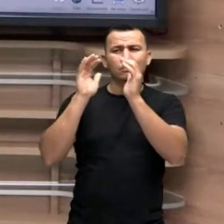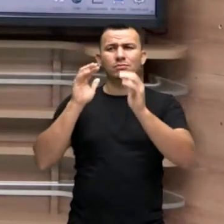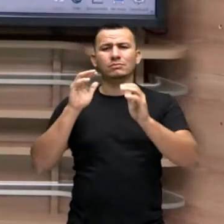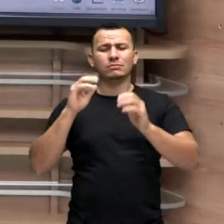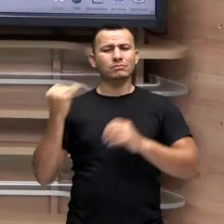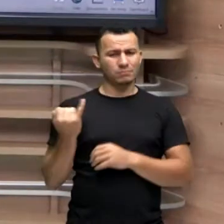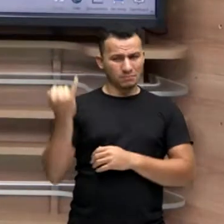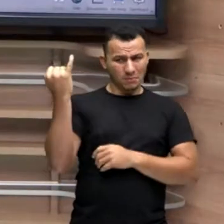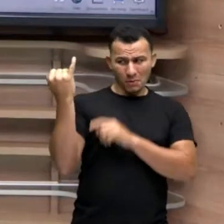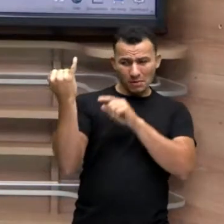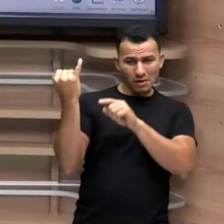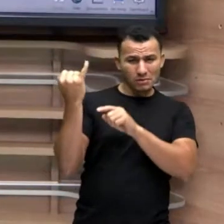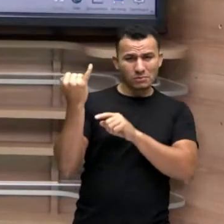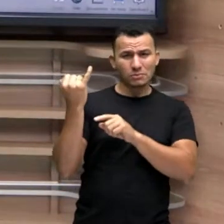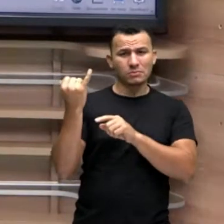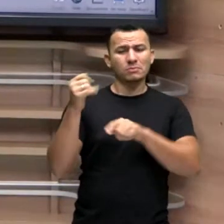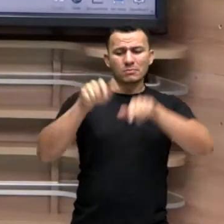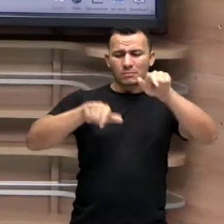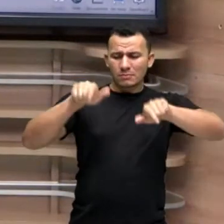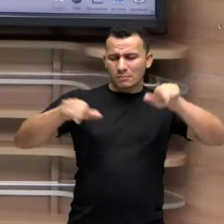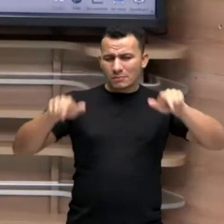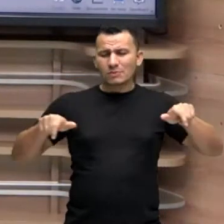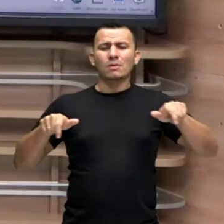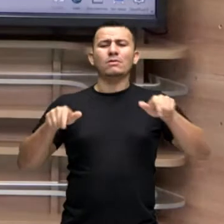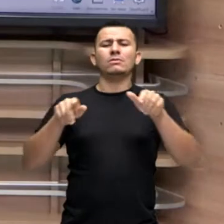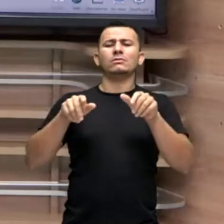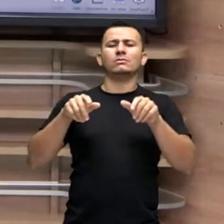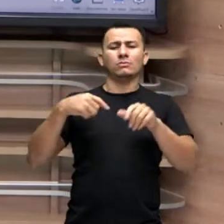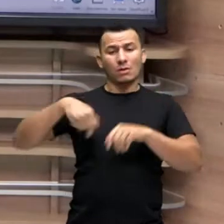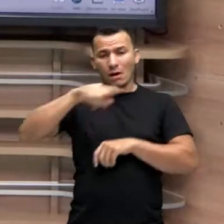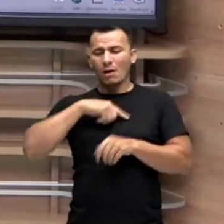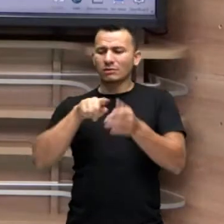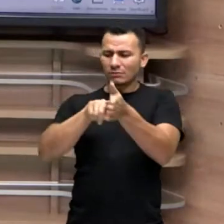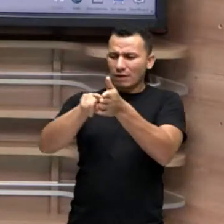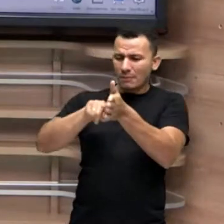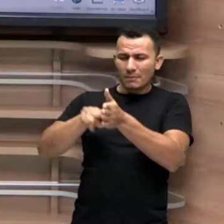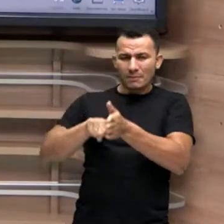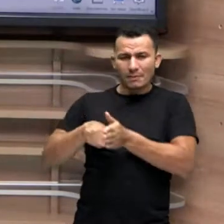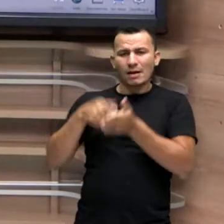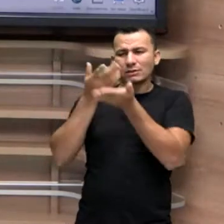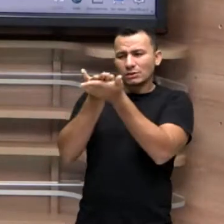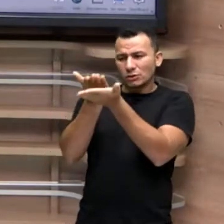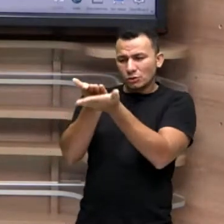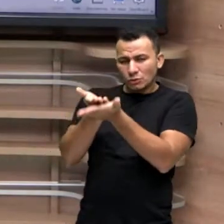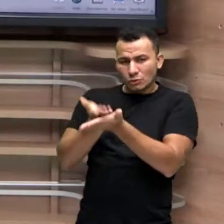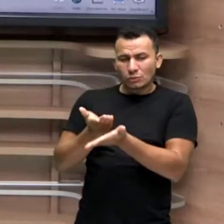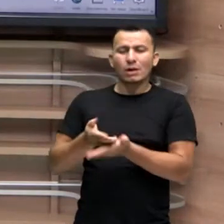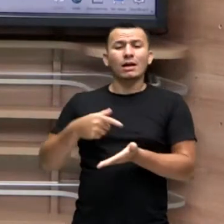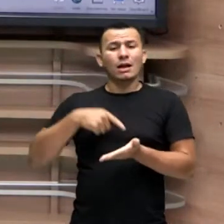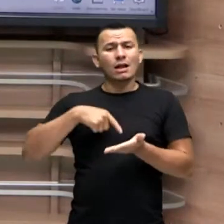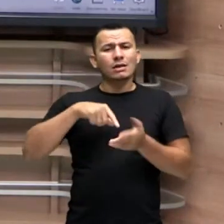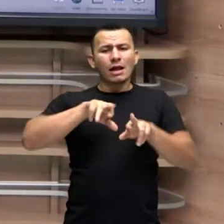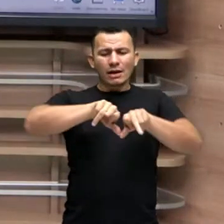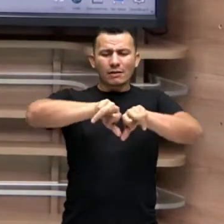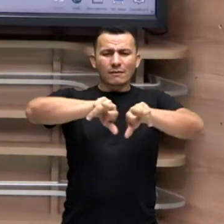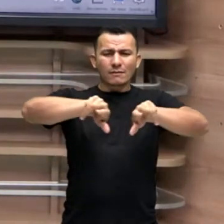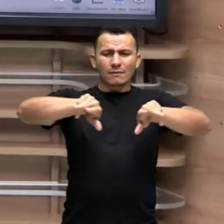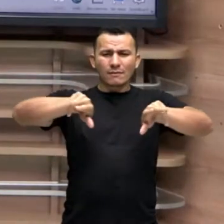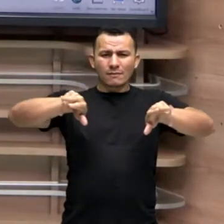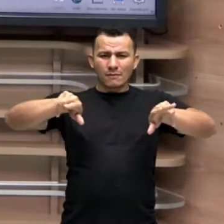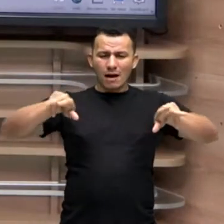importante nós investigarmos sobre as várias visões